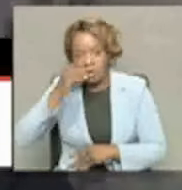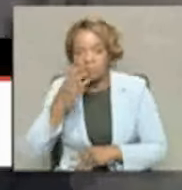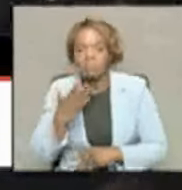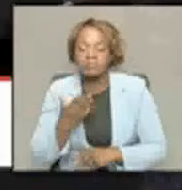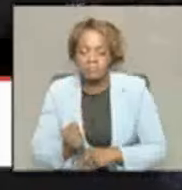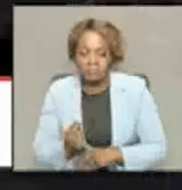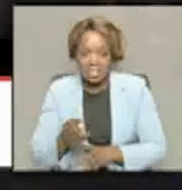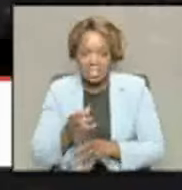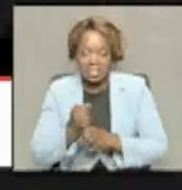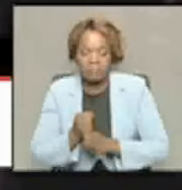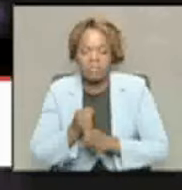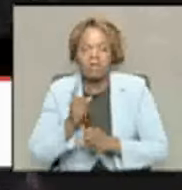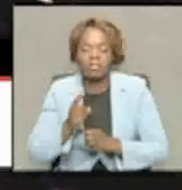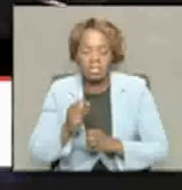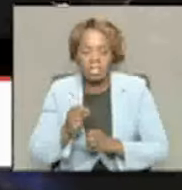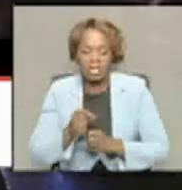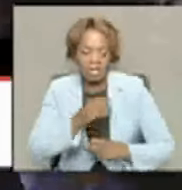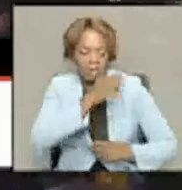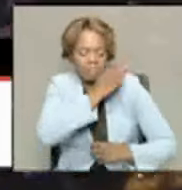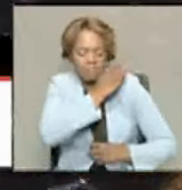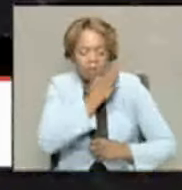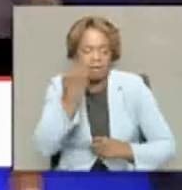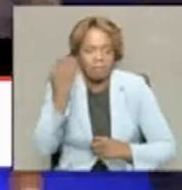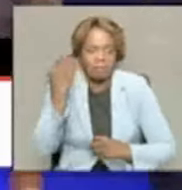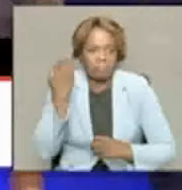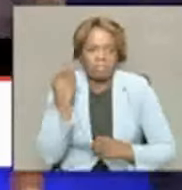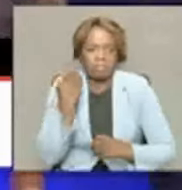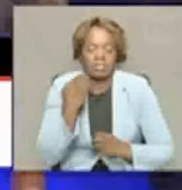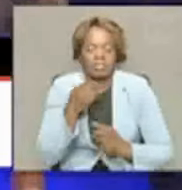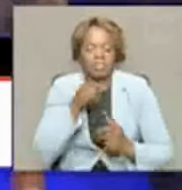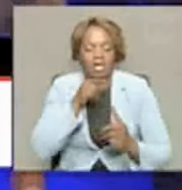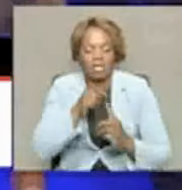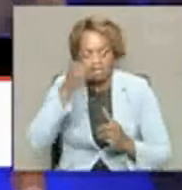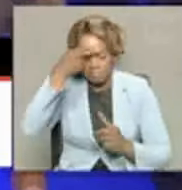grau de Gran Cruz da Ordem do Infante Dom Henrique de Portugal.